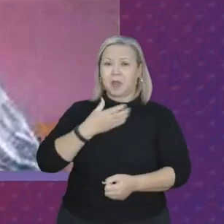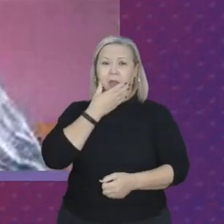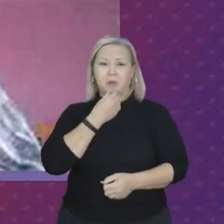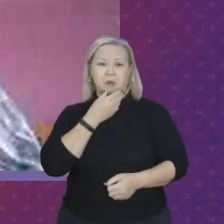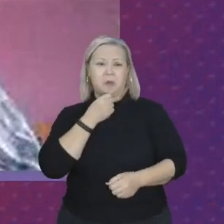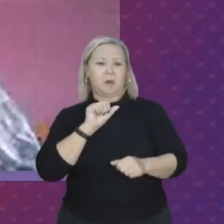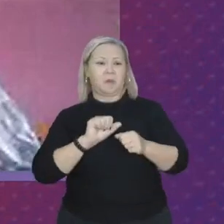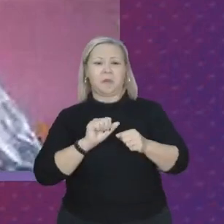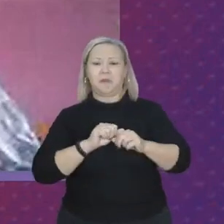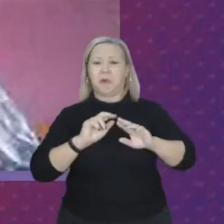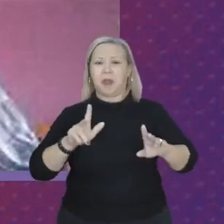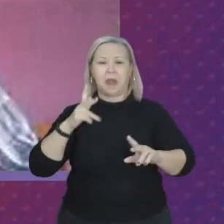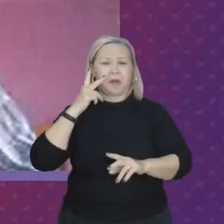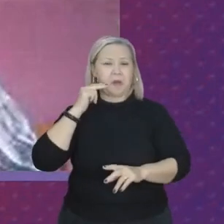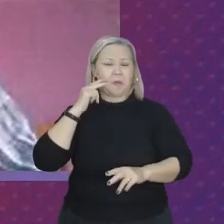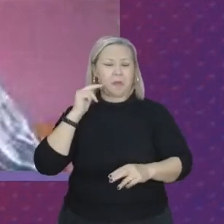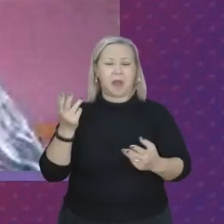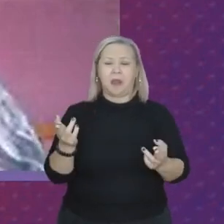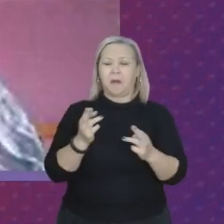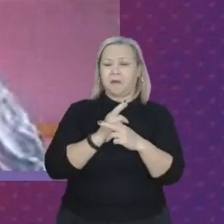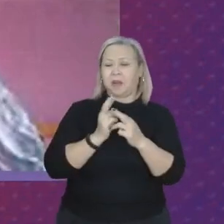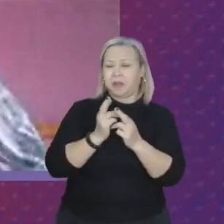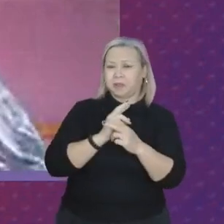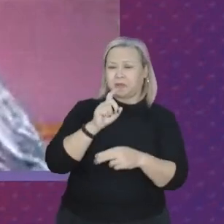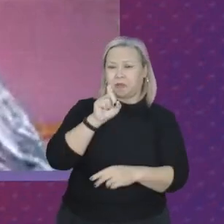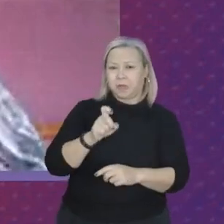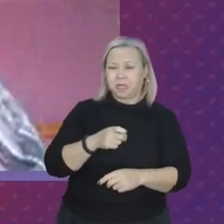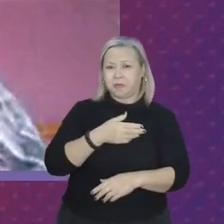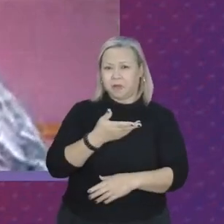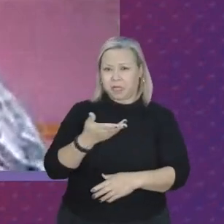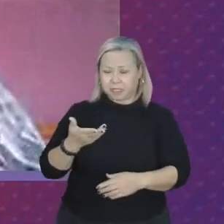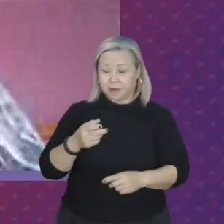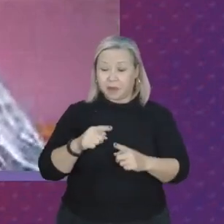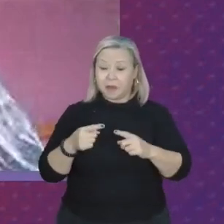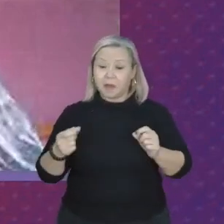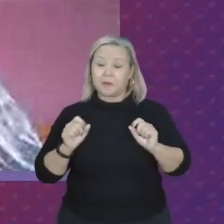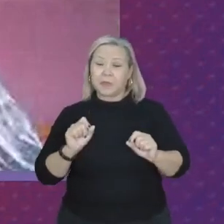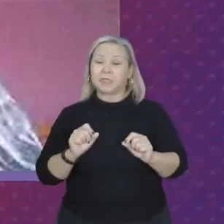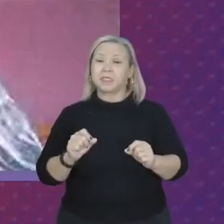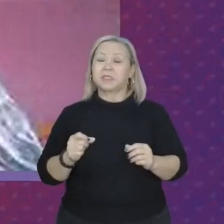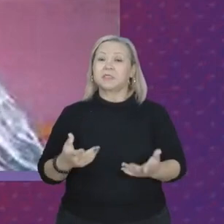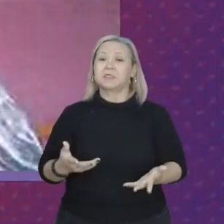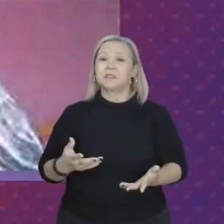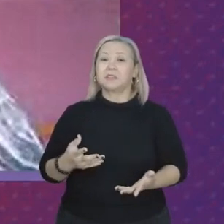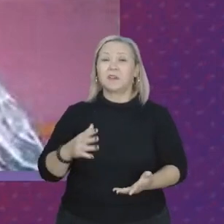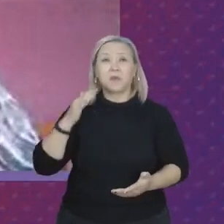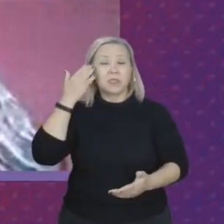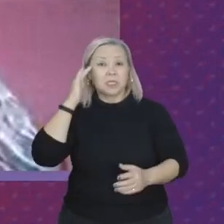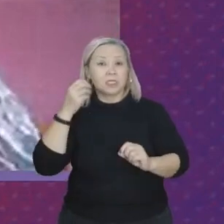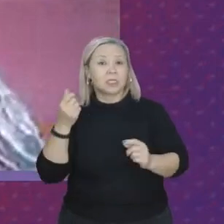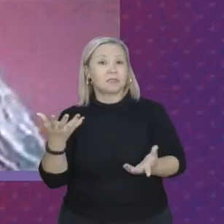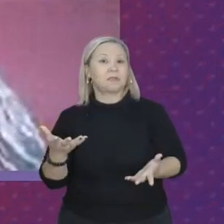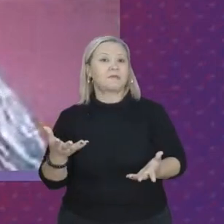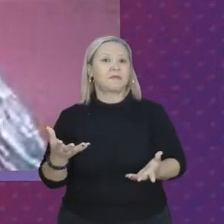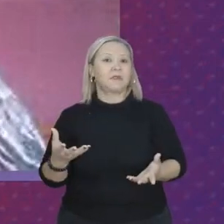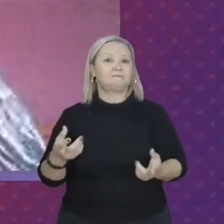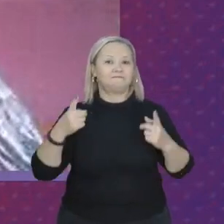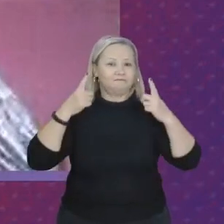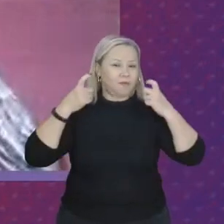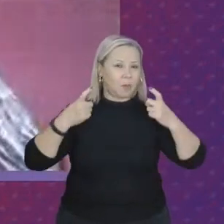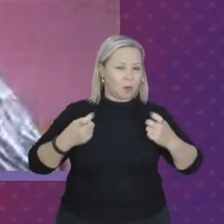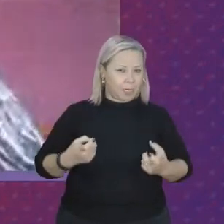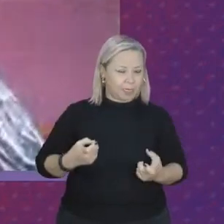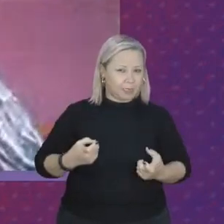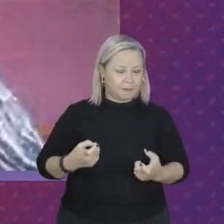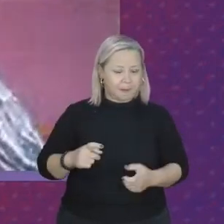desse jeito, e que relacionamento é assim mesmo, e a gente não se dá conta de que a gente pode estar num abuso. Então, acho que